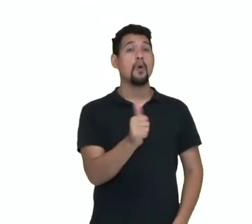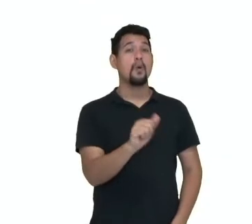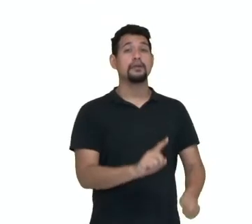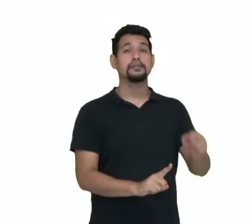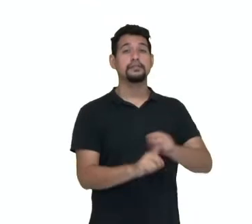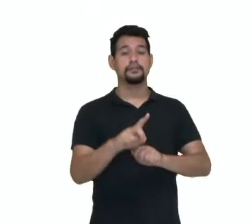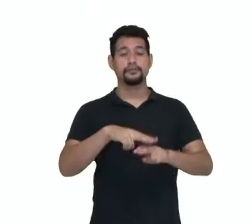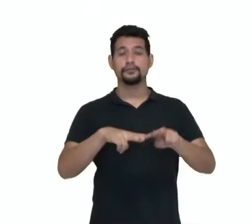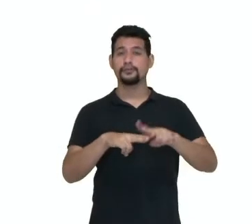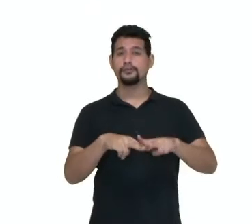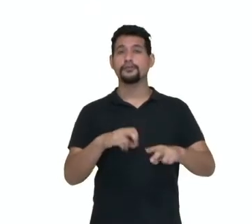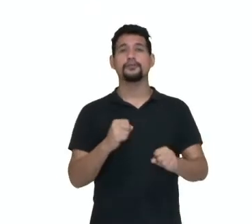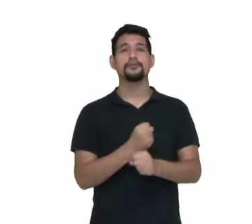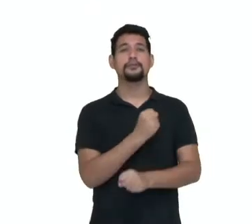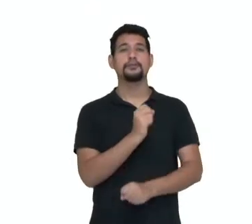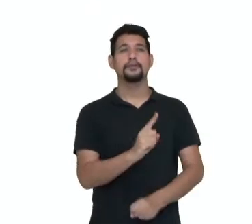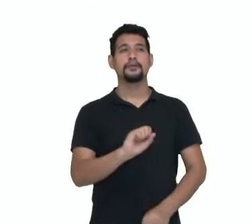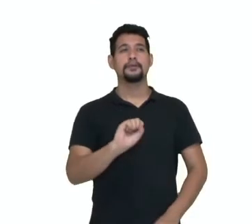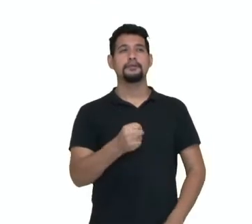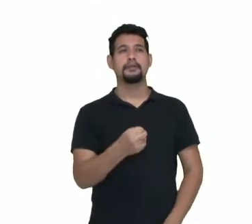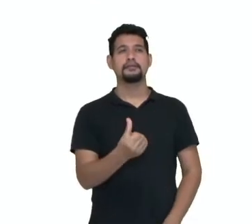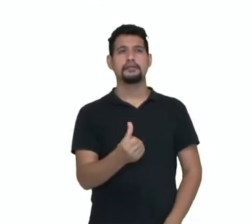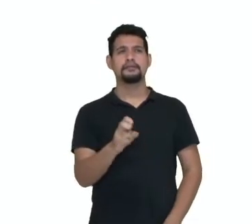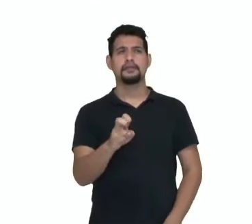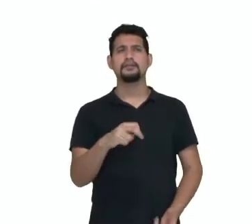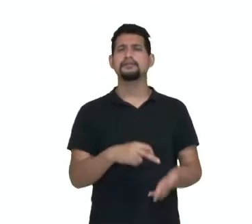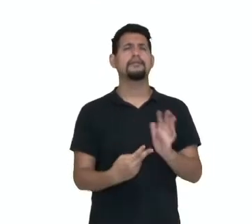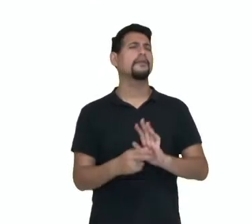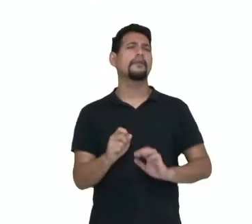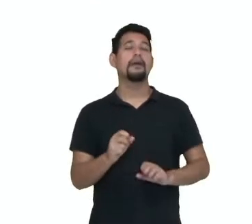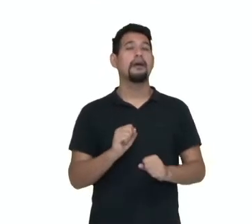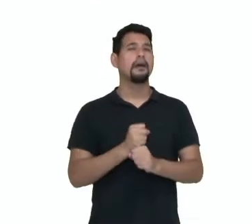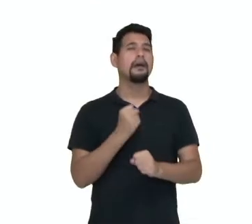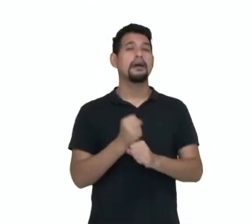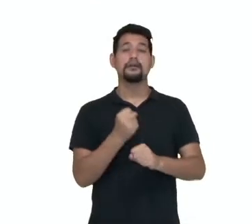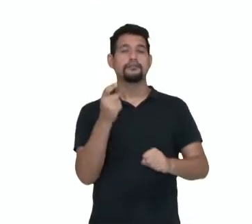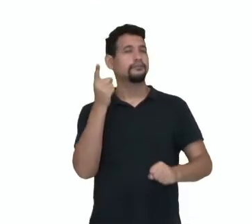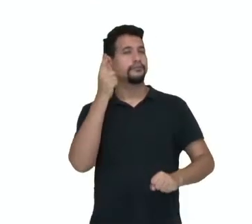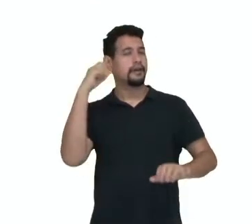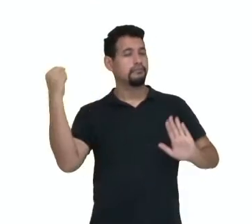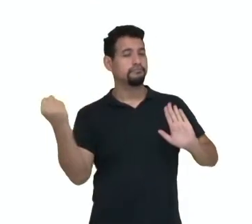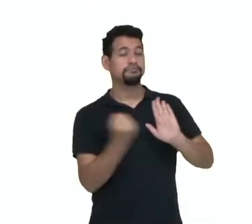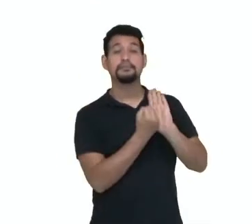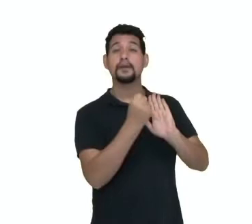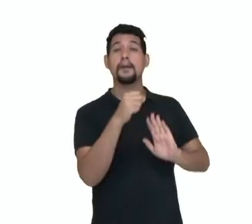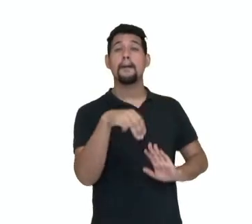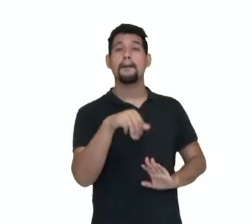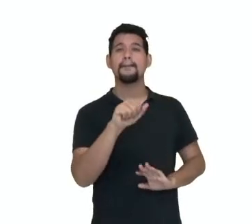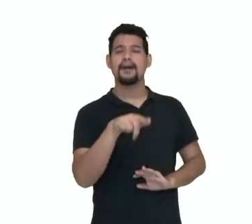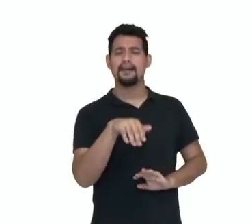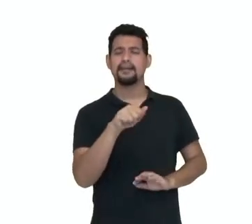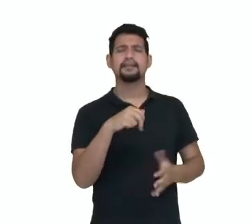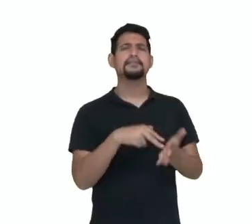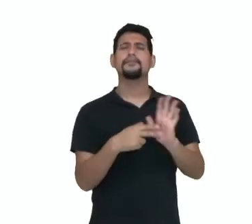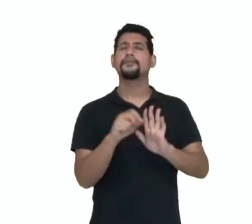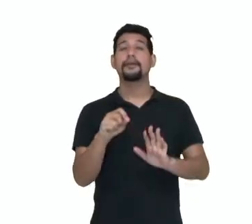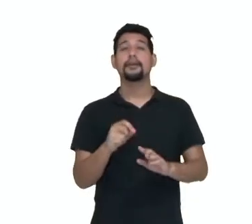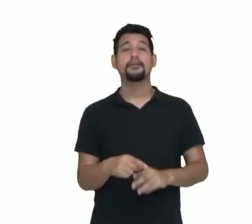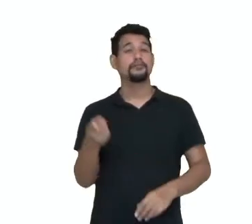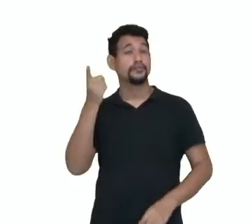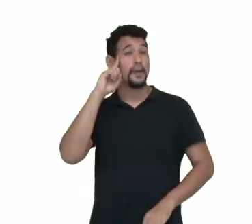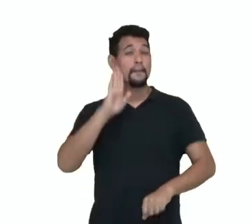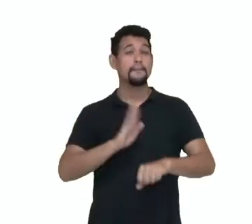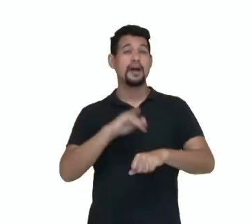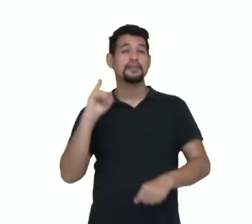de 1865 é celebrada anualmente como a data magna da Marinha. Isso é, a data